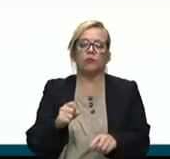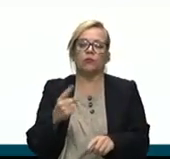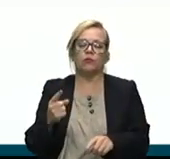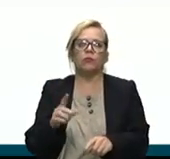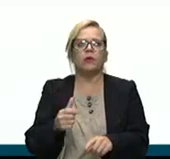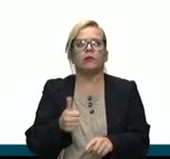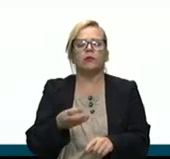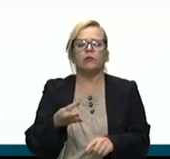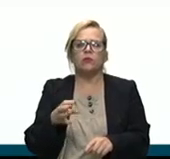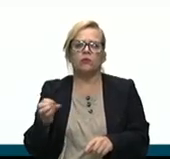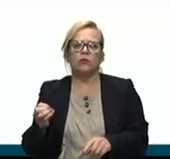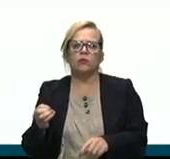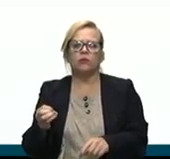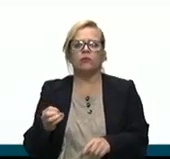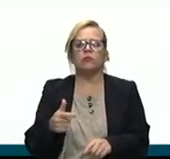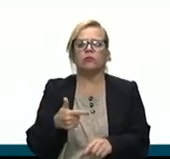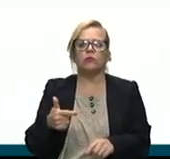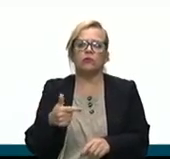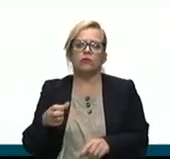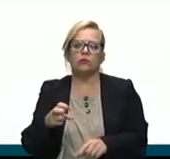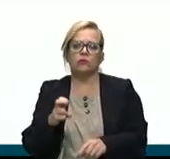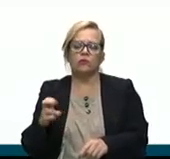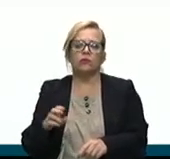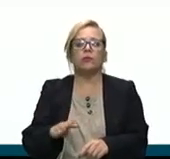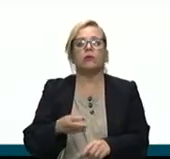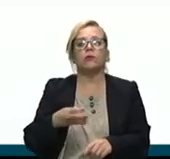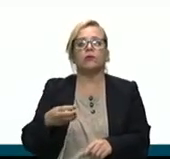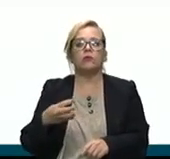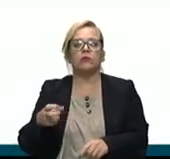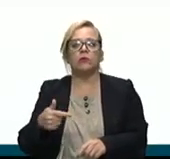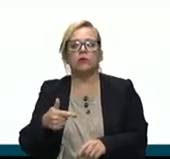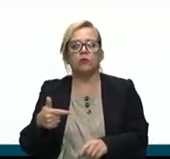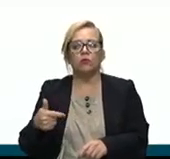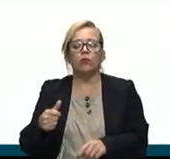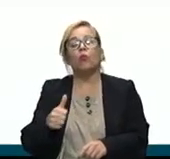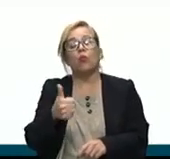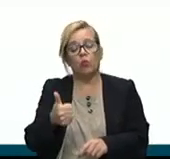mais 144 mais 225 mais 441,